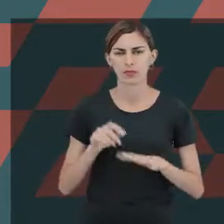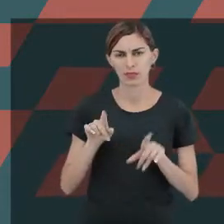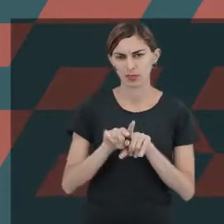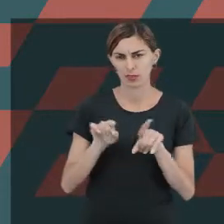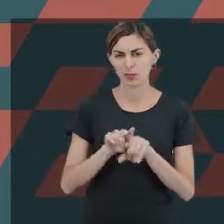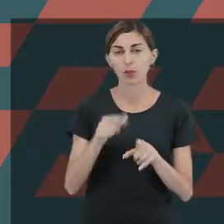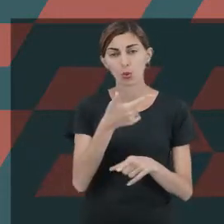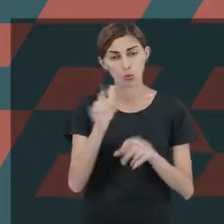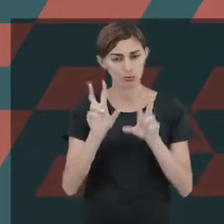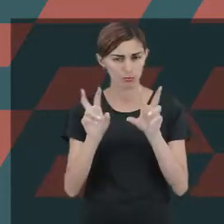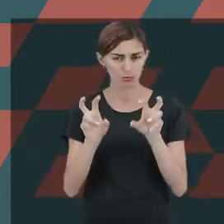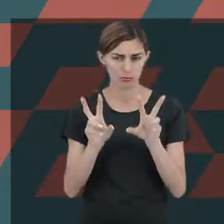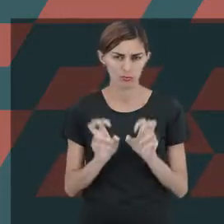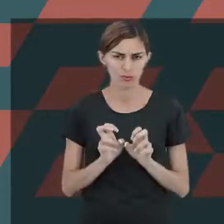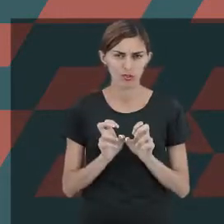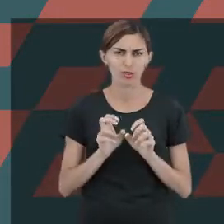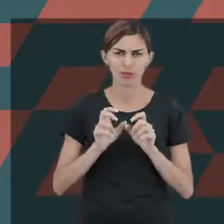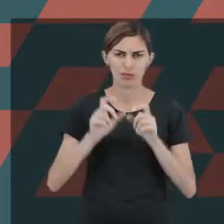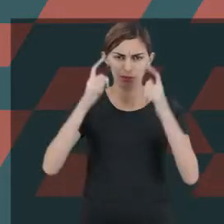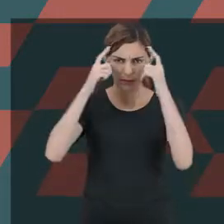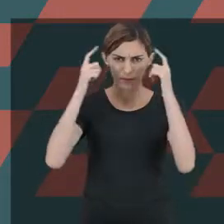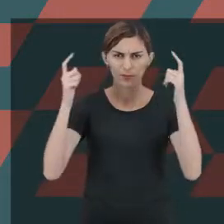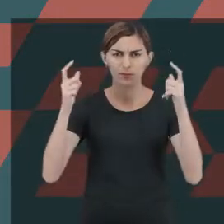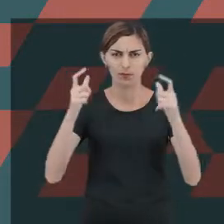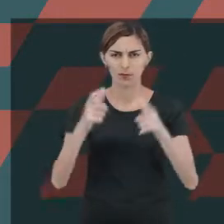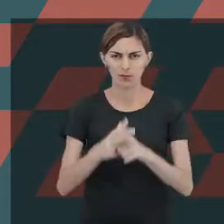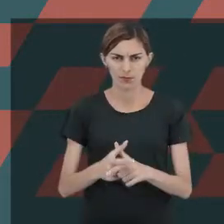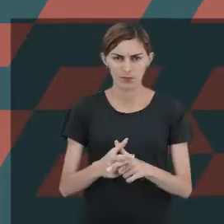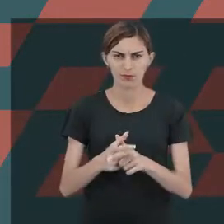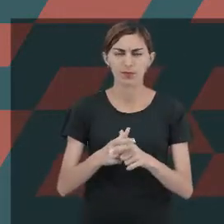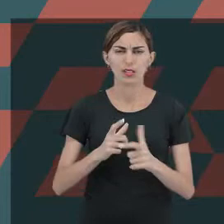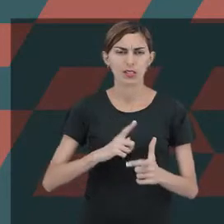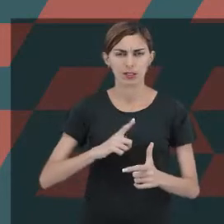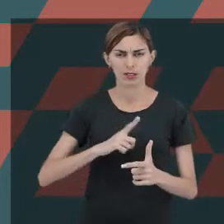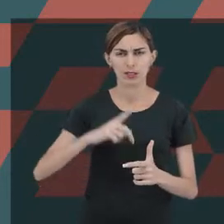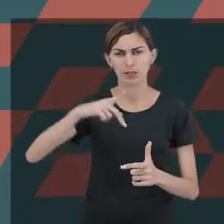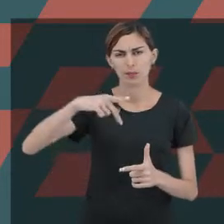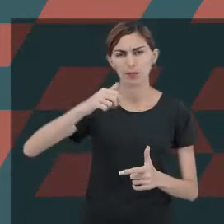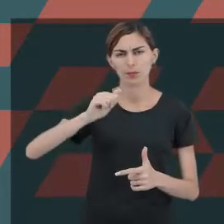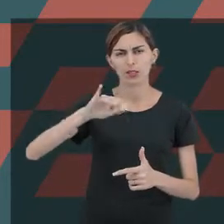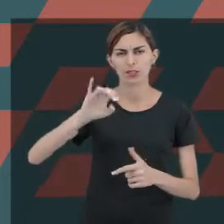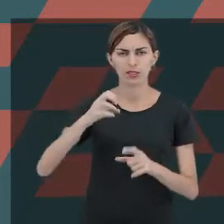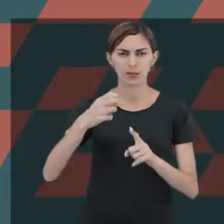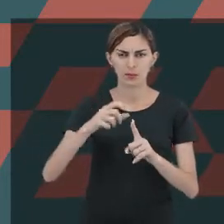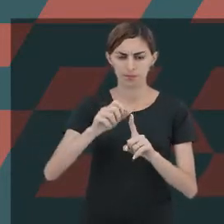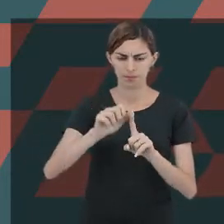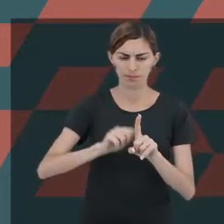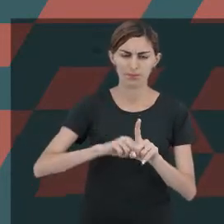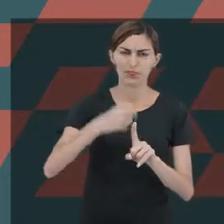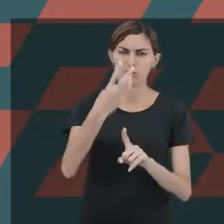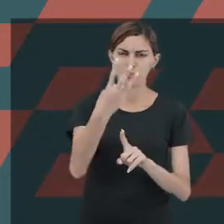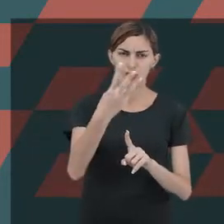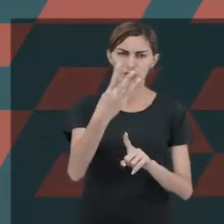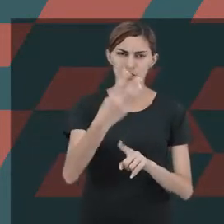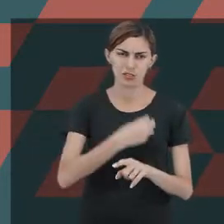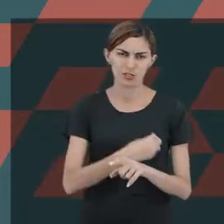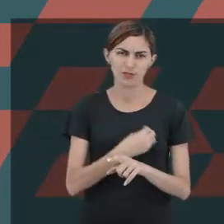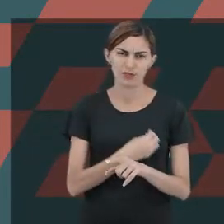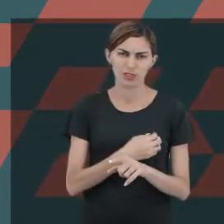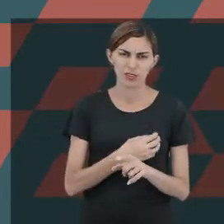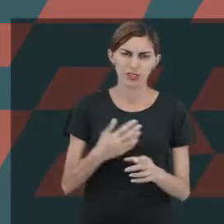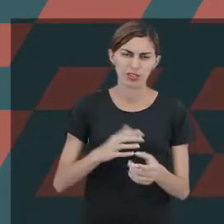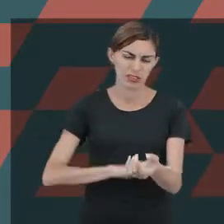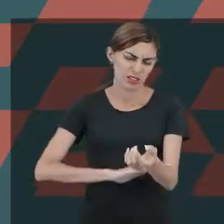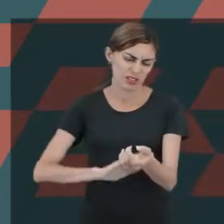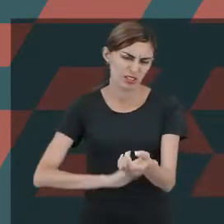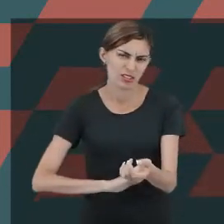outro assunto, que é a hidrocefalia, que foi outra surpresa. Então, tivemos pacientes que após 3 meses de vida começaram a desenvolver aumento perencefálico,